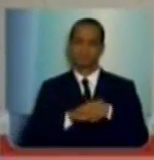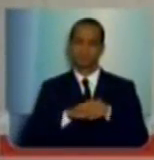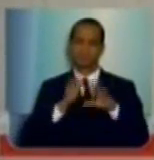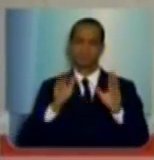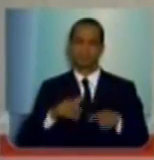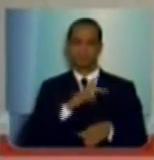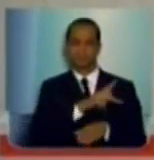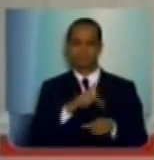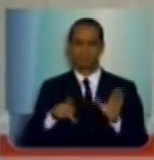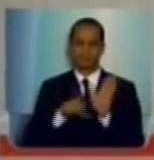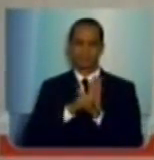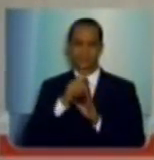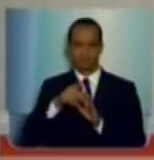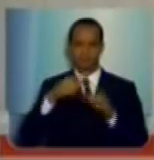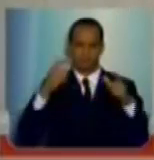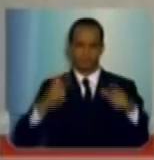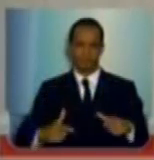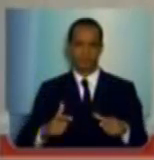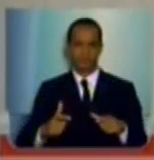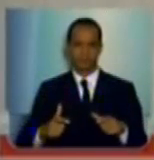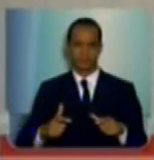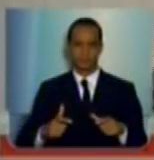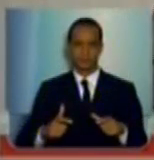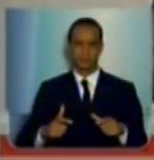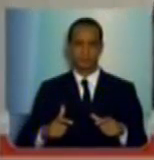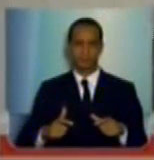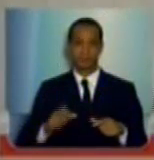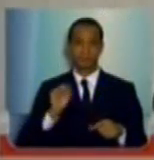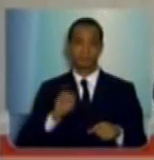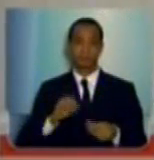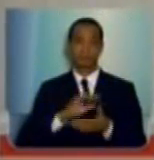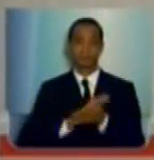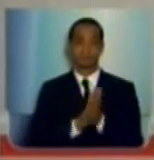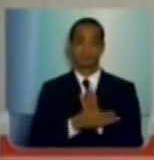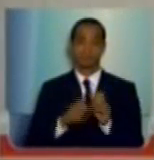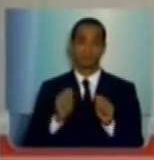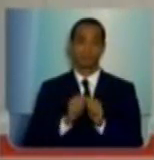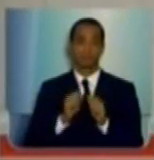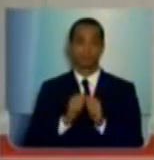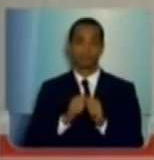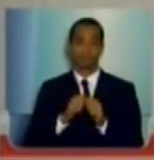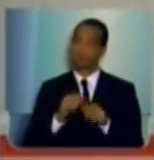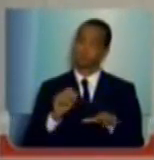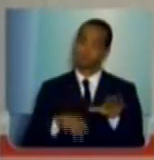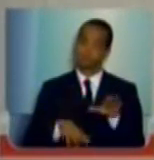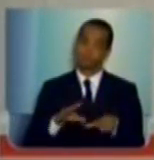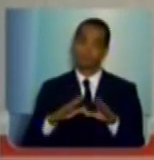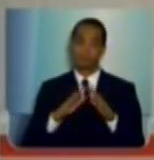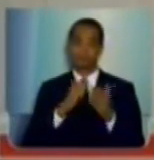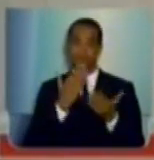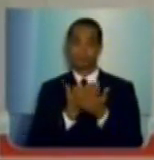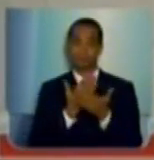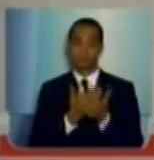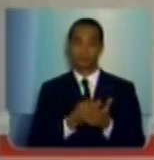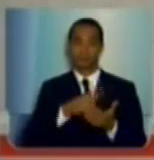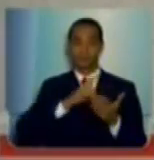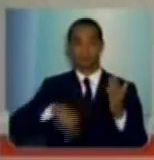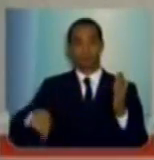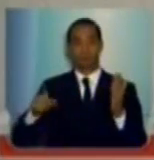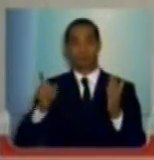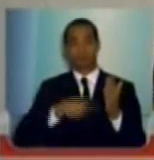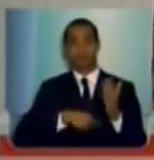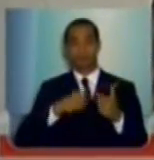algumas pessoas da comunidade escolar se nada for feito provavelmente as aulas serão suspensas